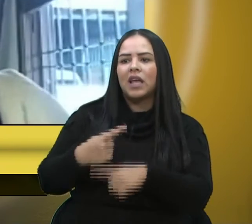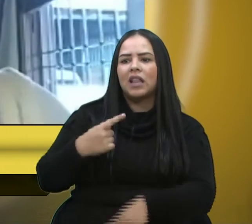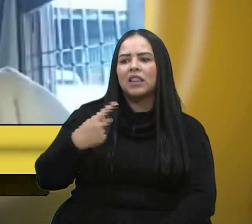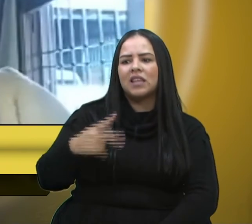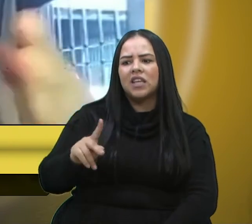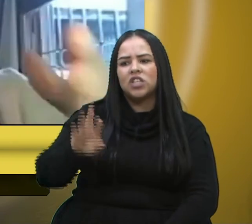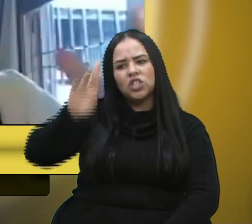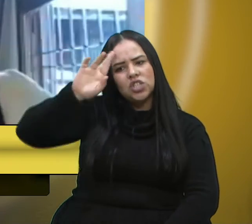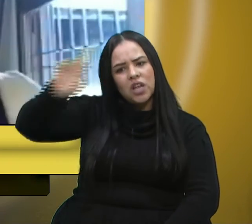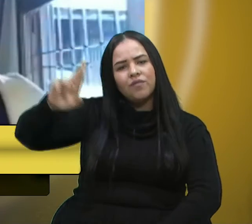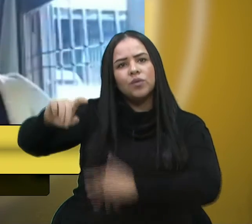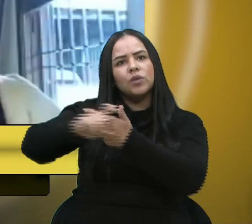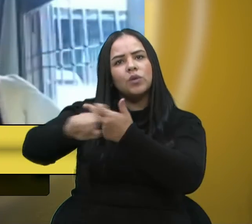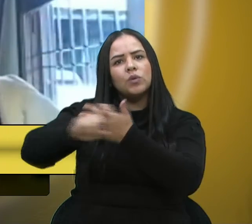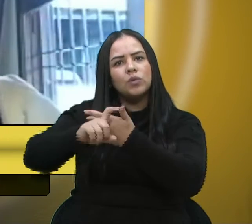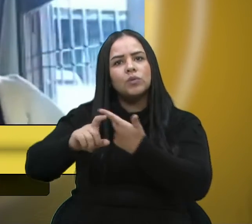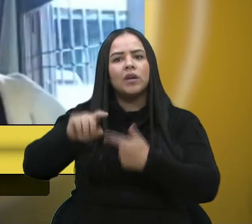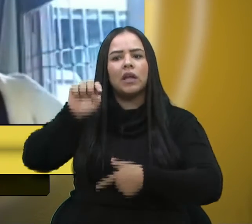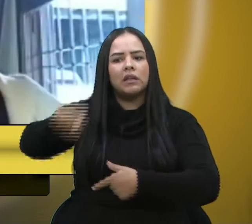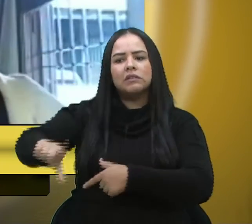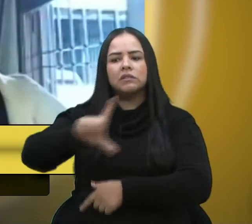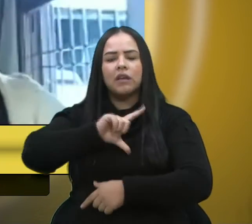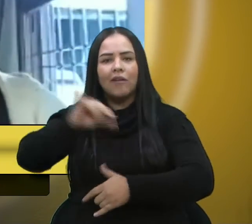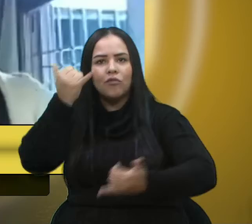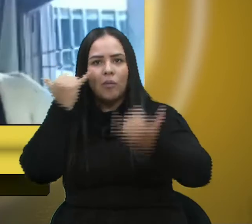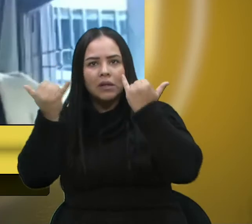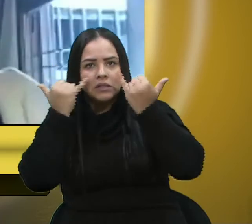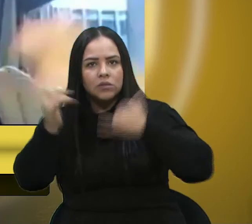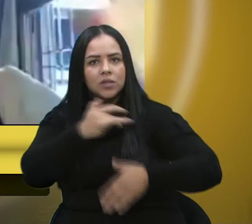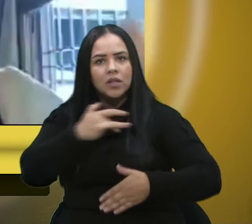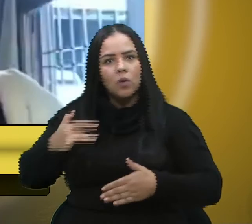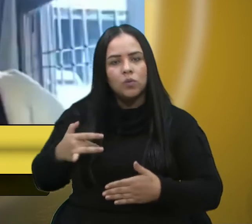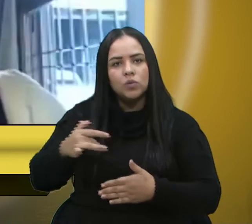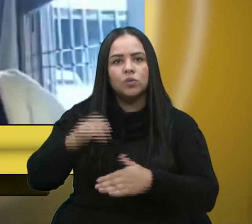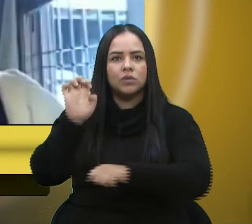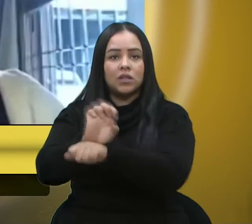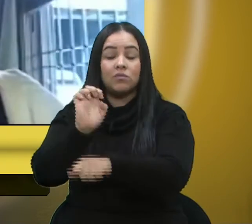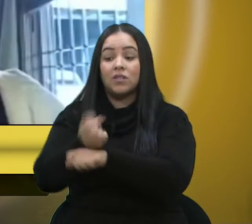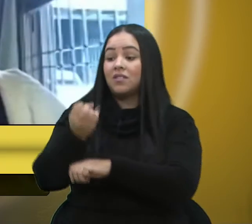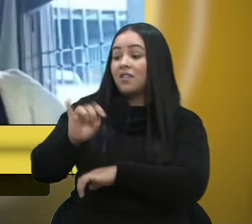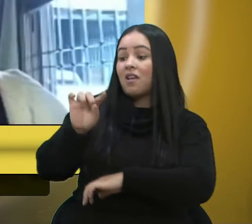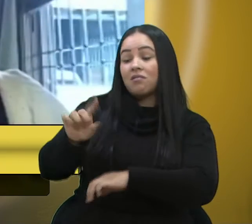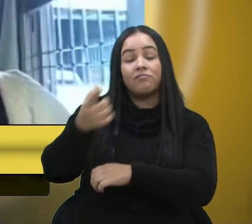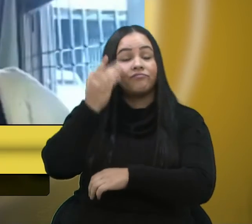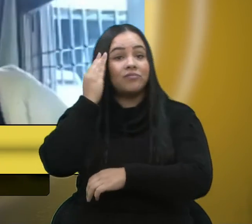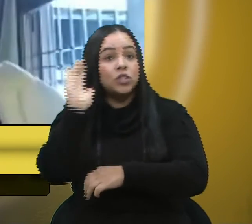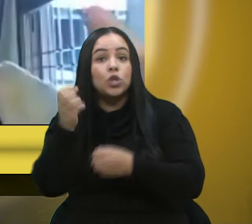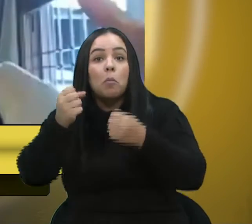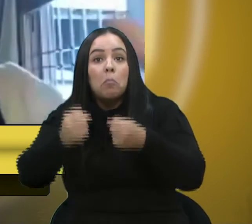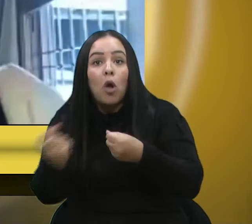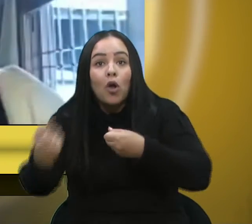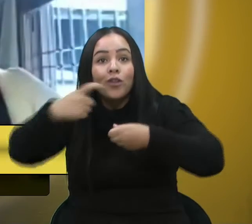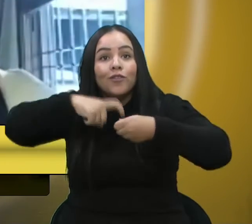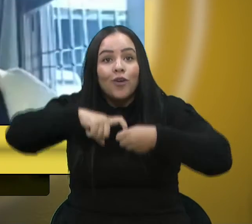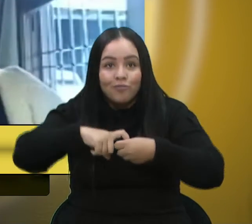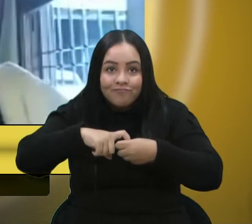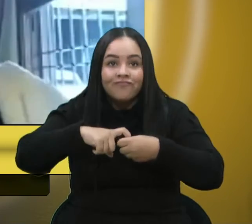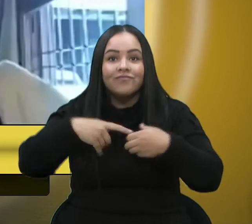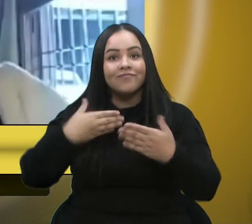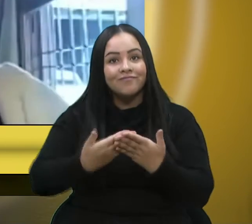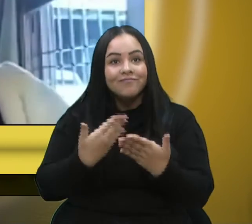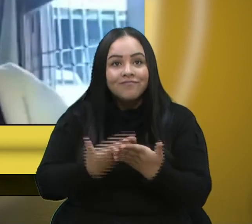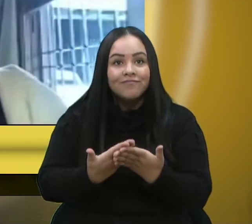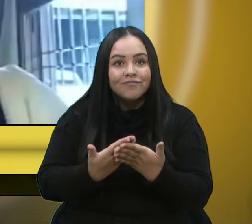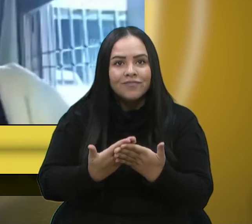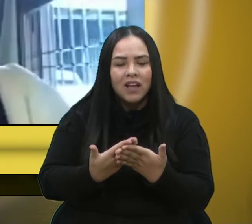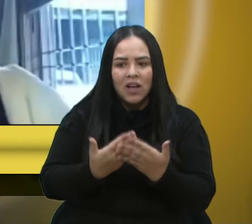ele que tem as informações sobre a saúde do Estado. Então, se ele entende que dá para voltar às aulas, então os dados não